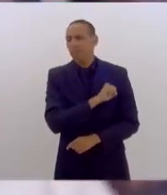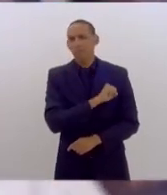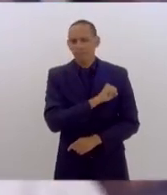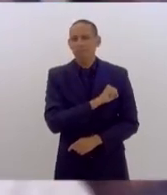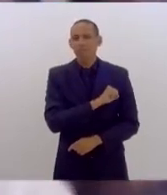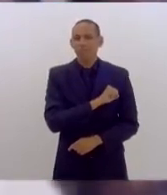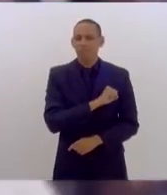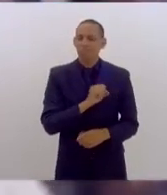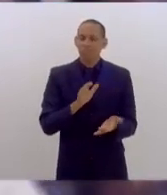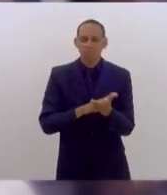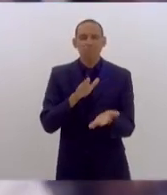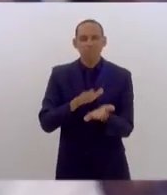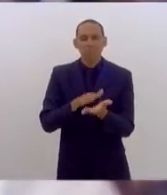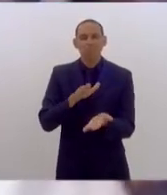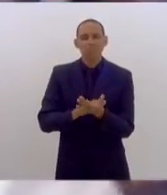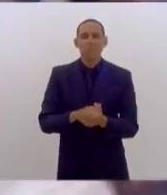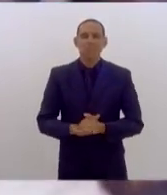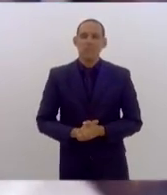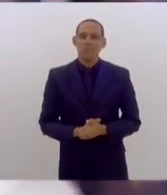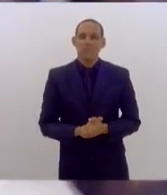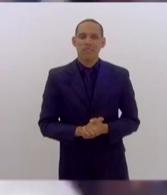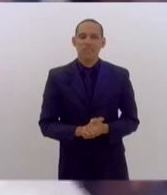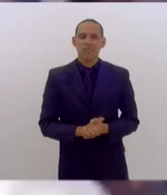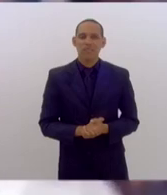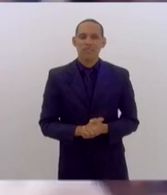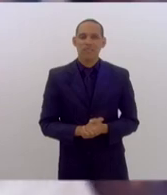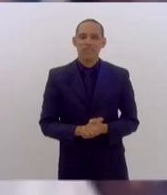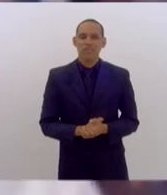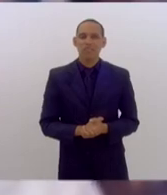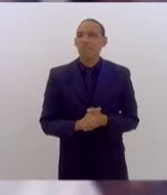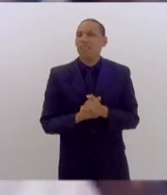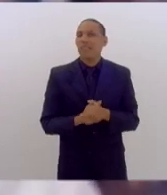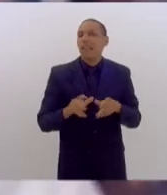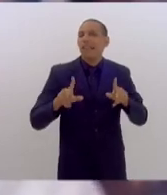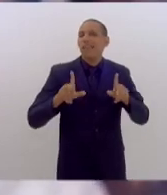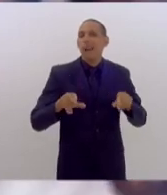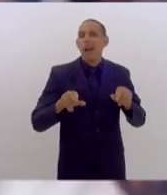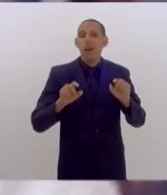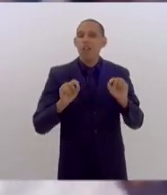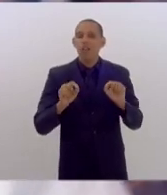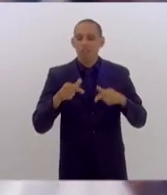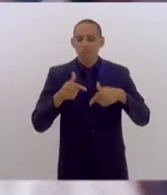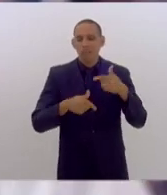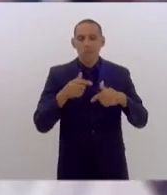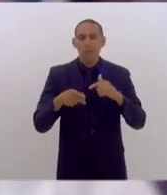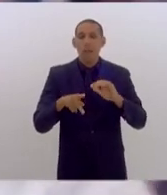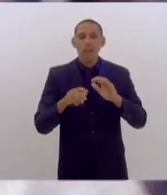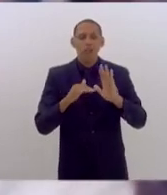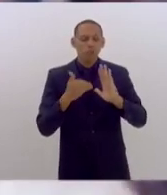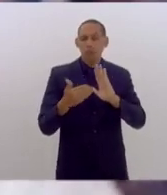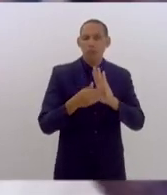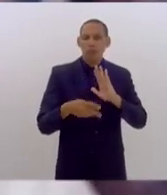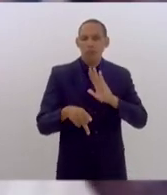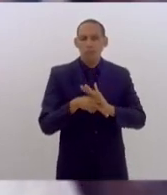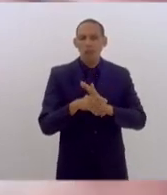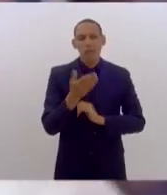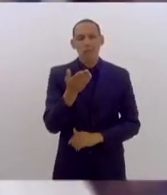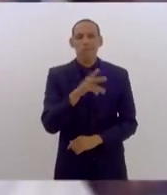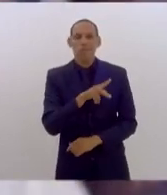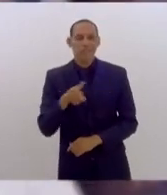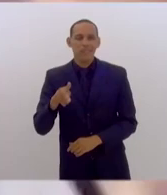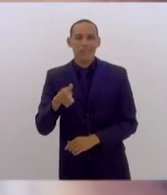pelo diabo igual exatamente todo o trabalho que foi desenvolvido pela